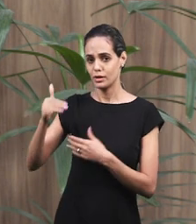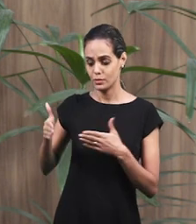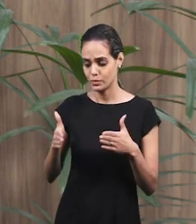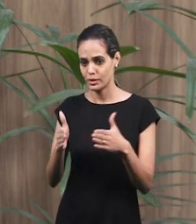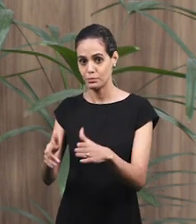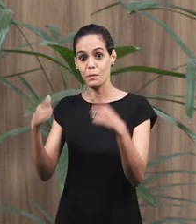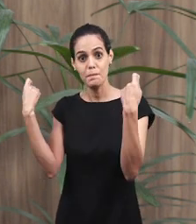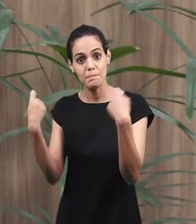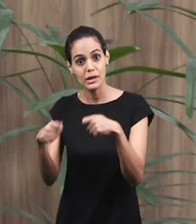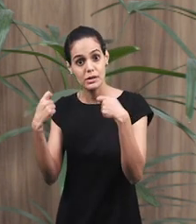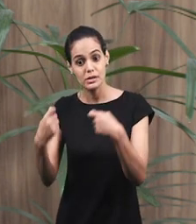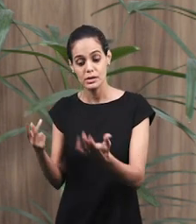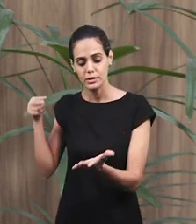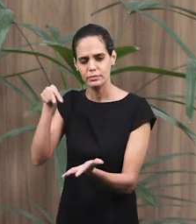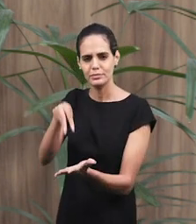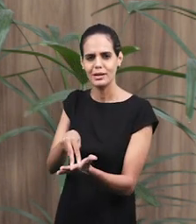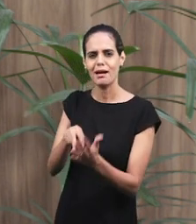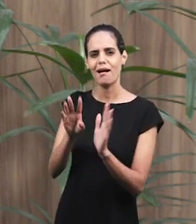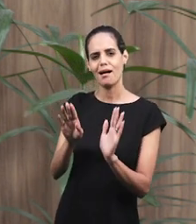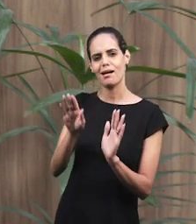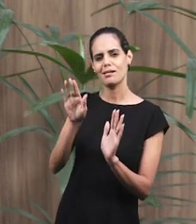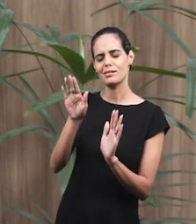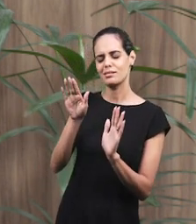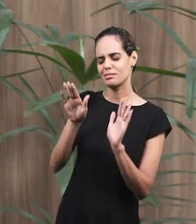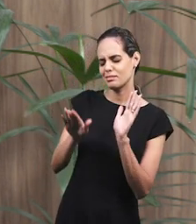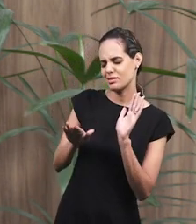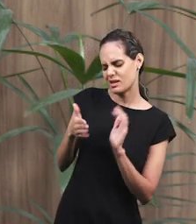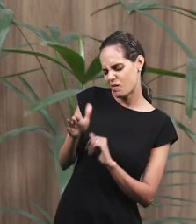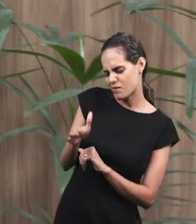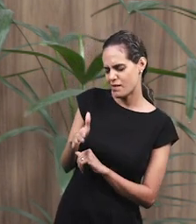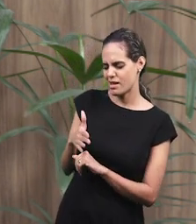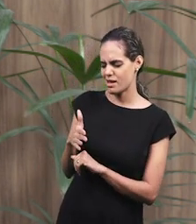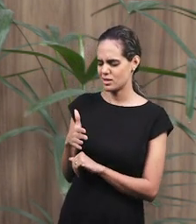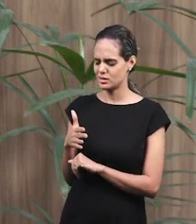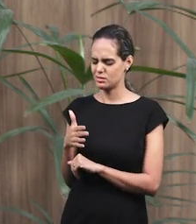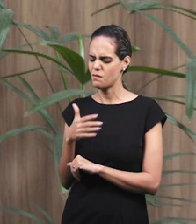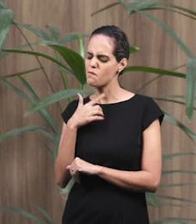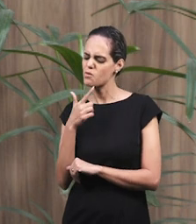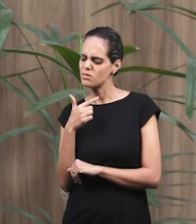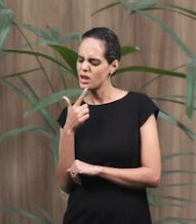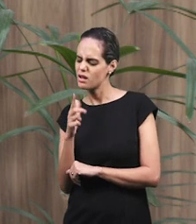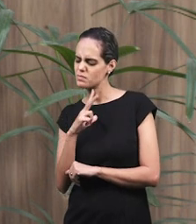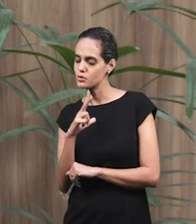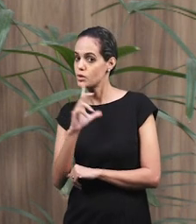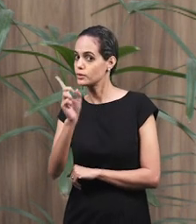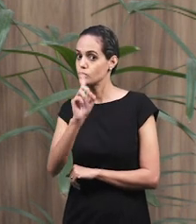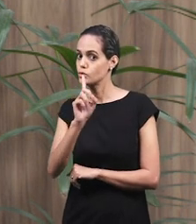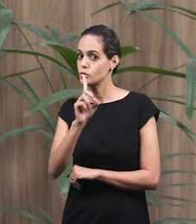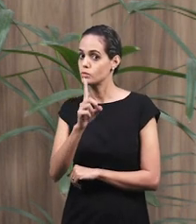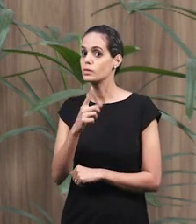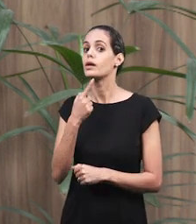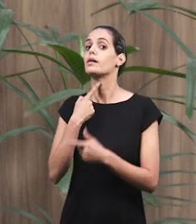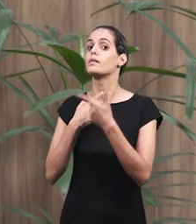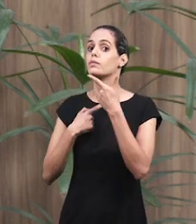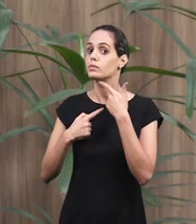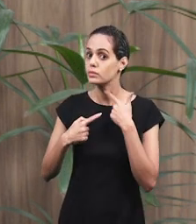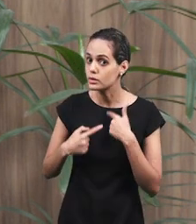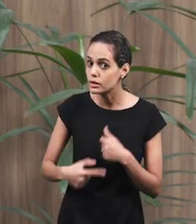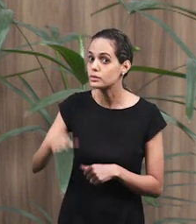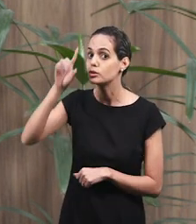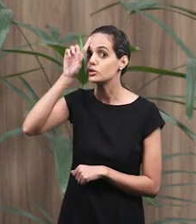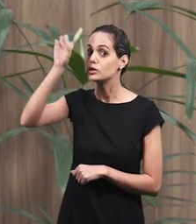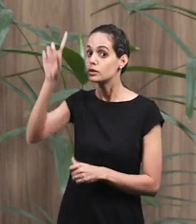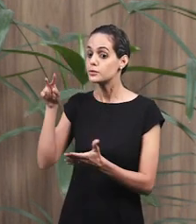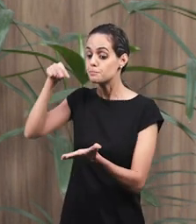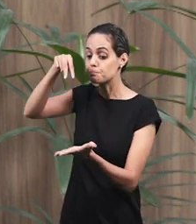é no caminho em que ela deve andar, não é no caminho que ela quer, não é a sua vontade, é a vontade do Senhor.